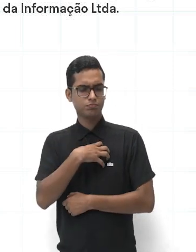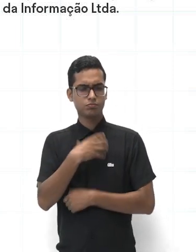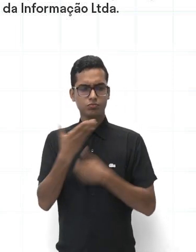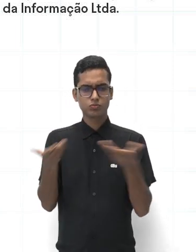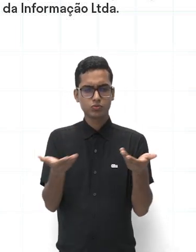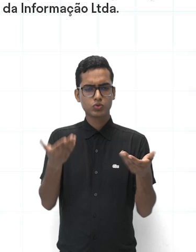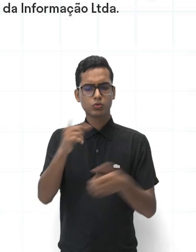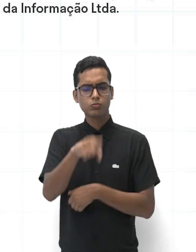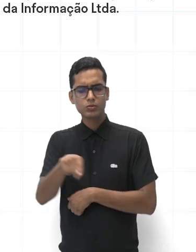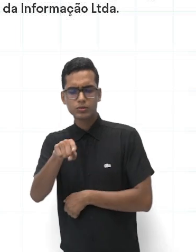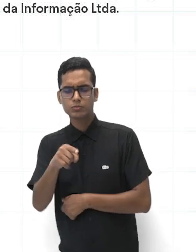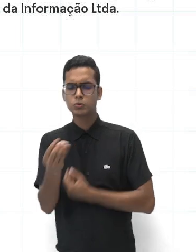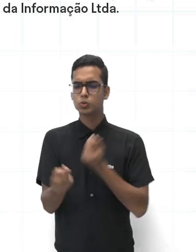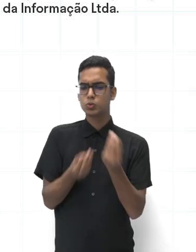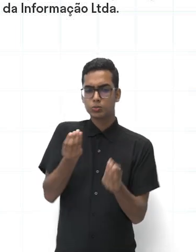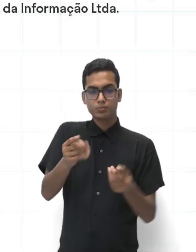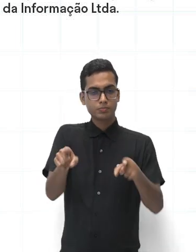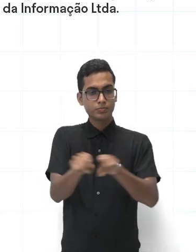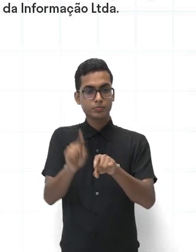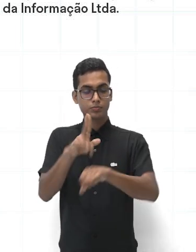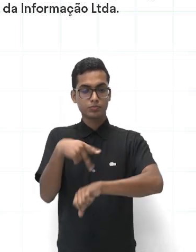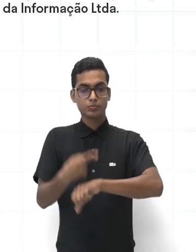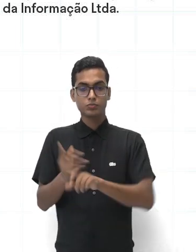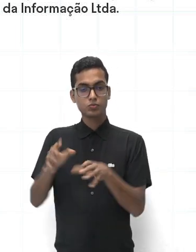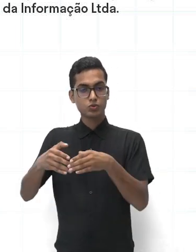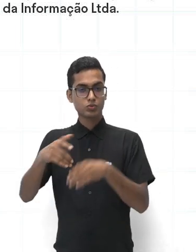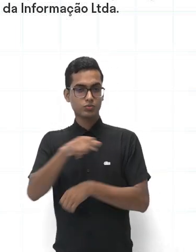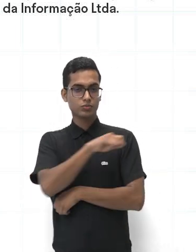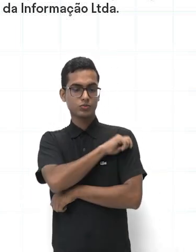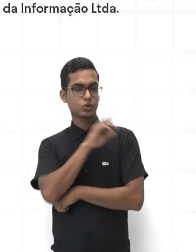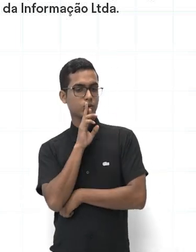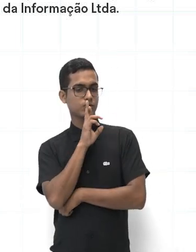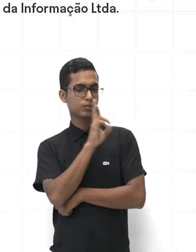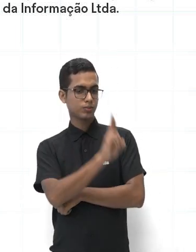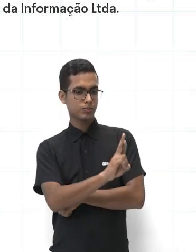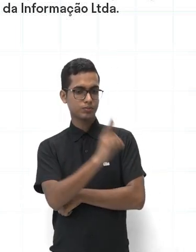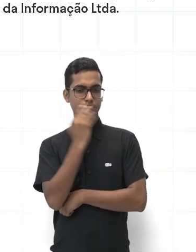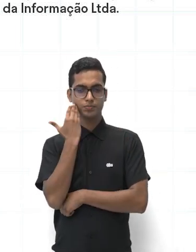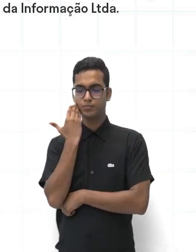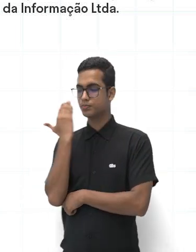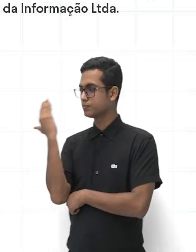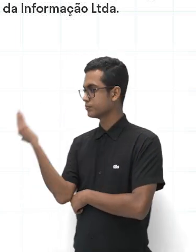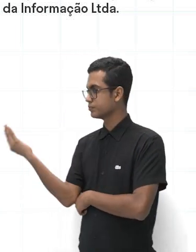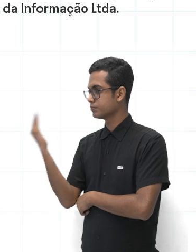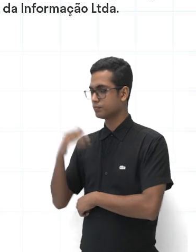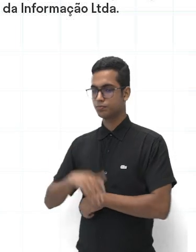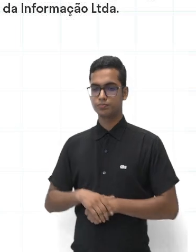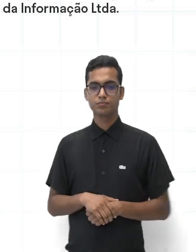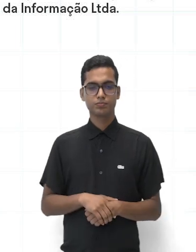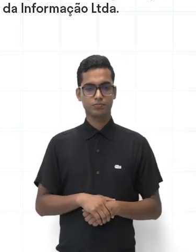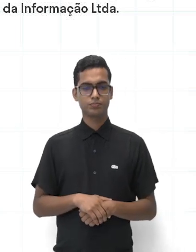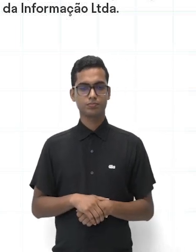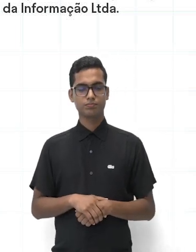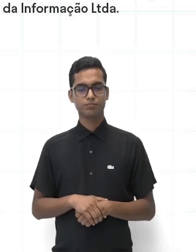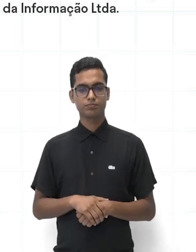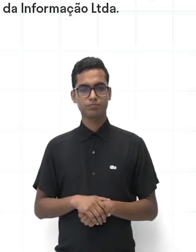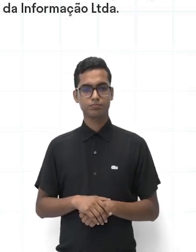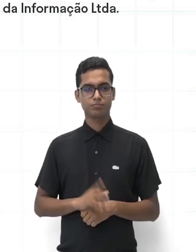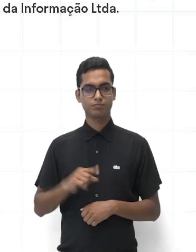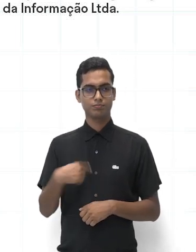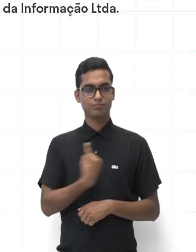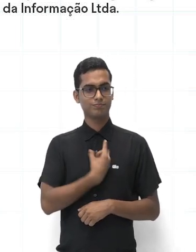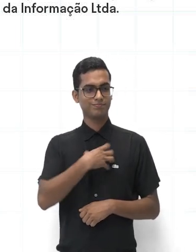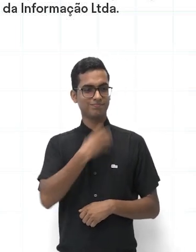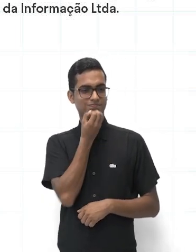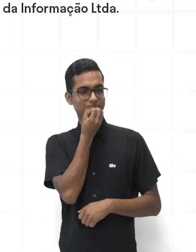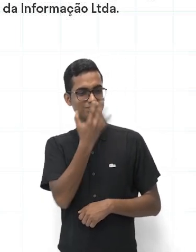certo? E eles respondem assim: We are fine, thank you, how are you? Então, nós estamos bem, obrigado. Como